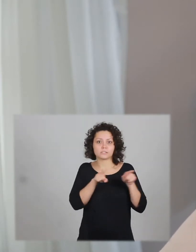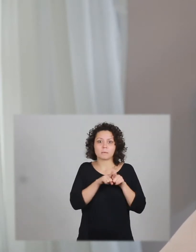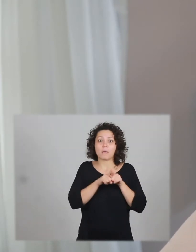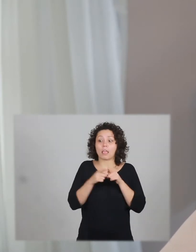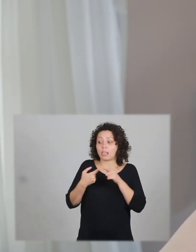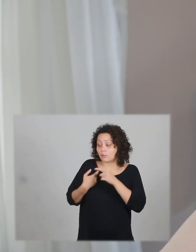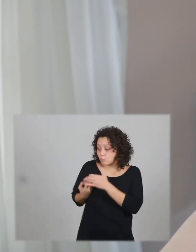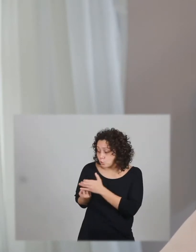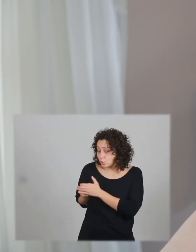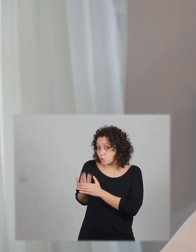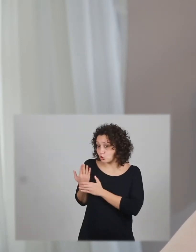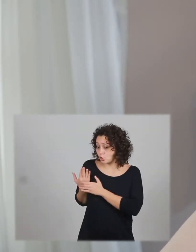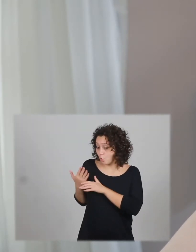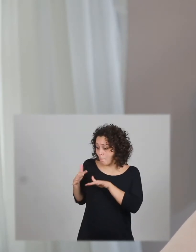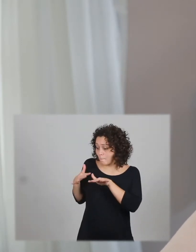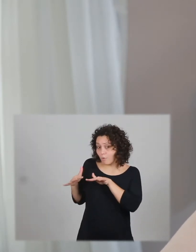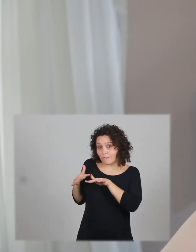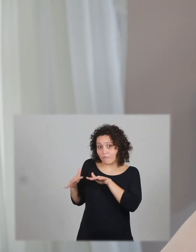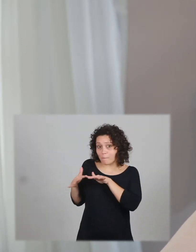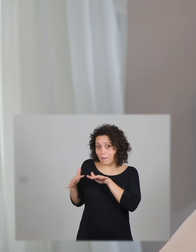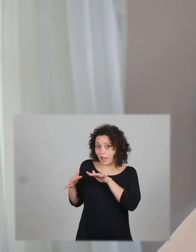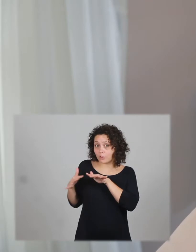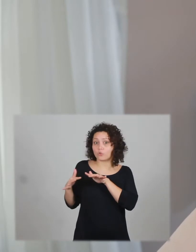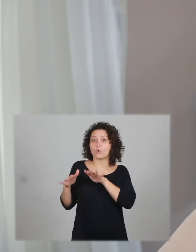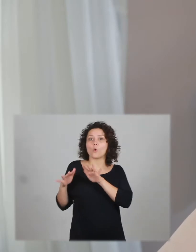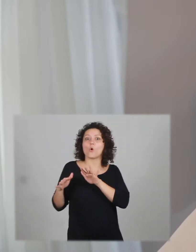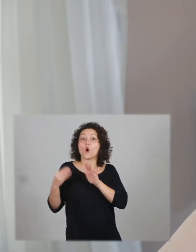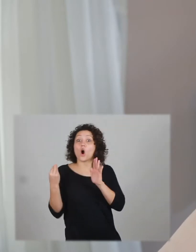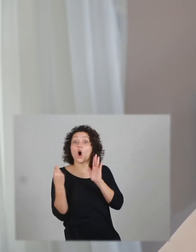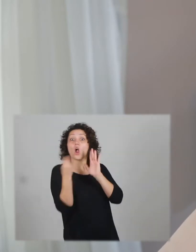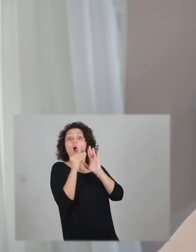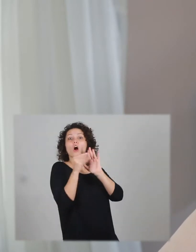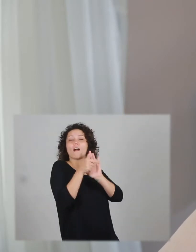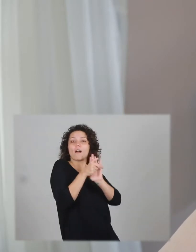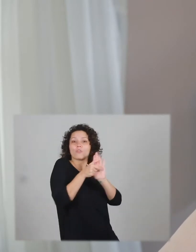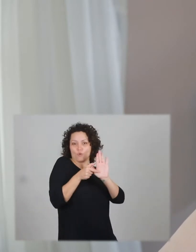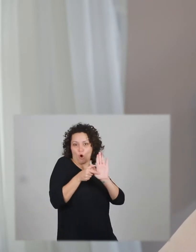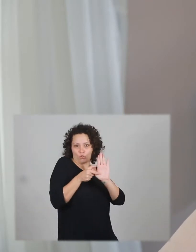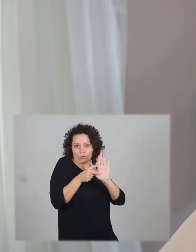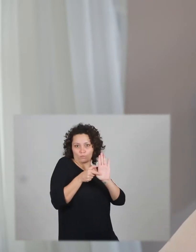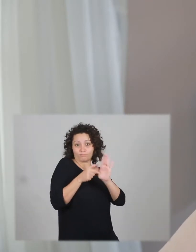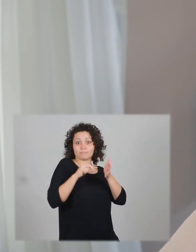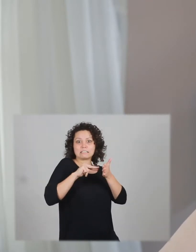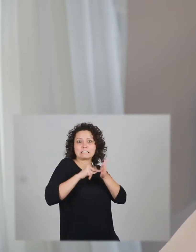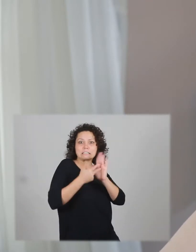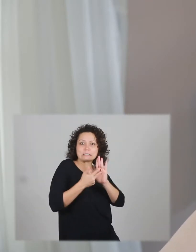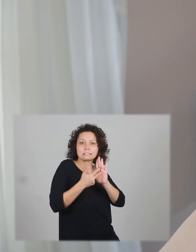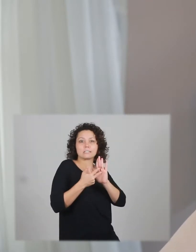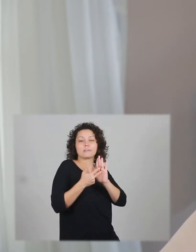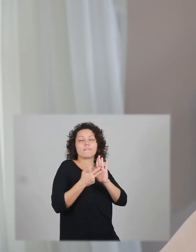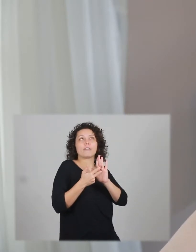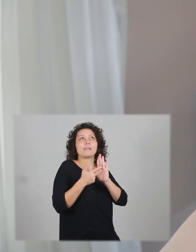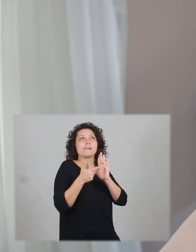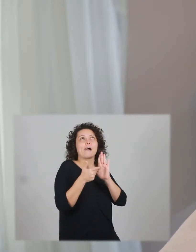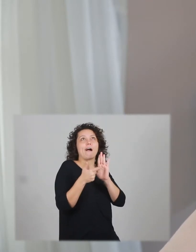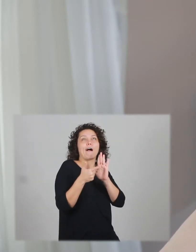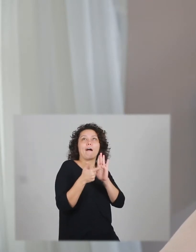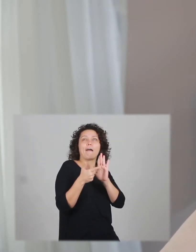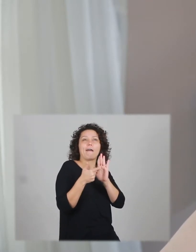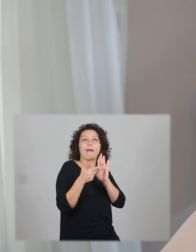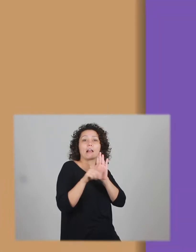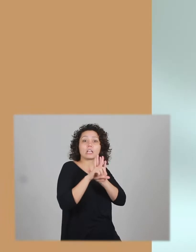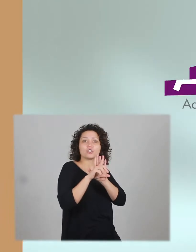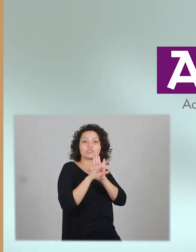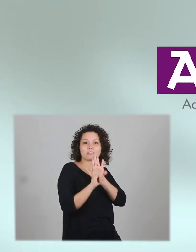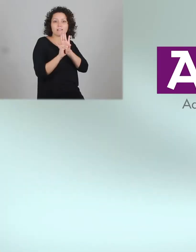Eu fiquei 4 anos no Põe no Rótulo, que tem a ver com a questão da legislação de alergênicos nos produtos industrializados.